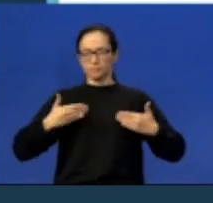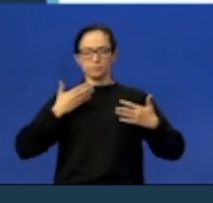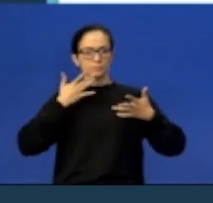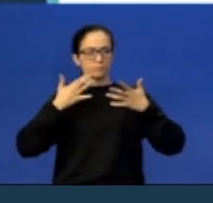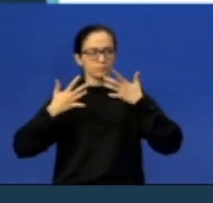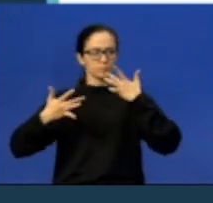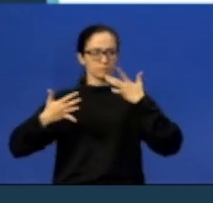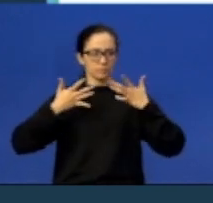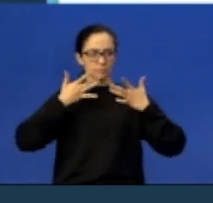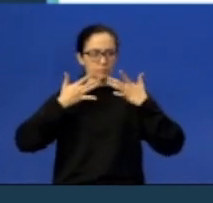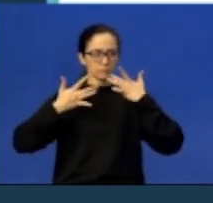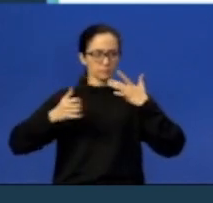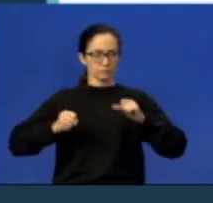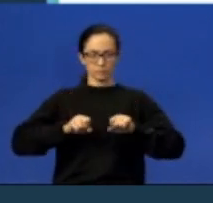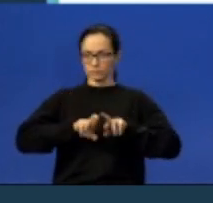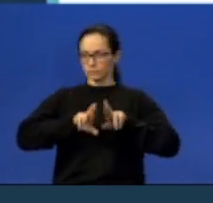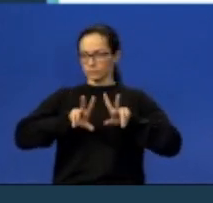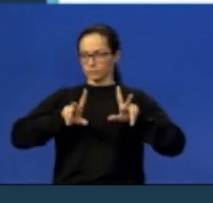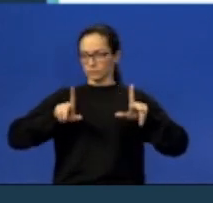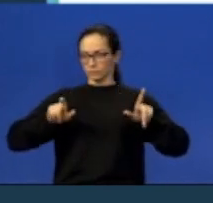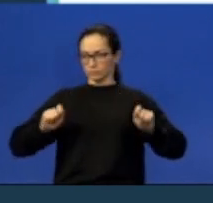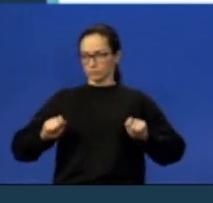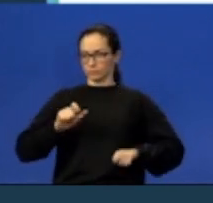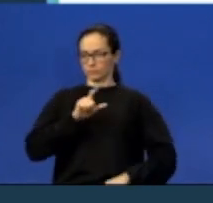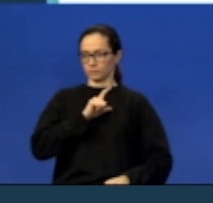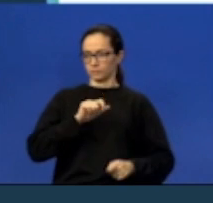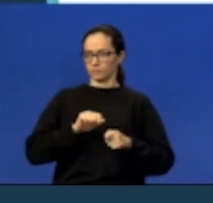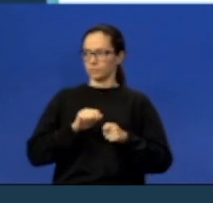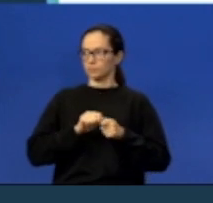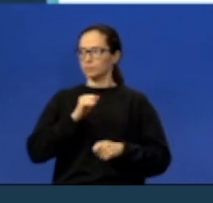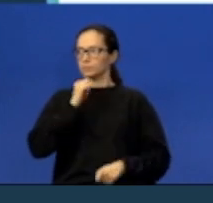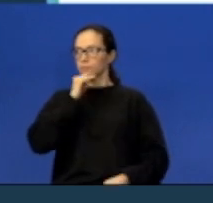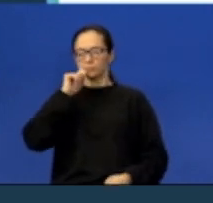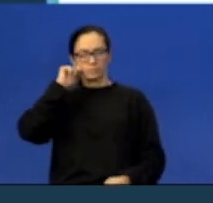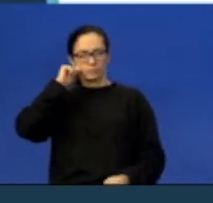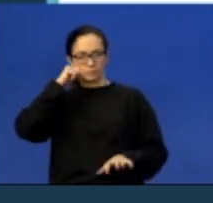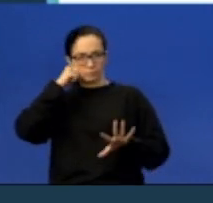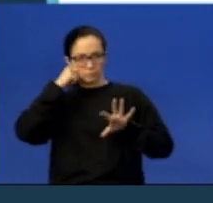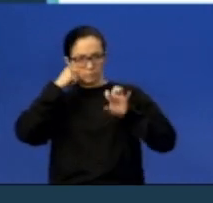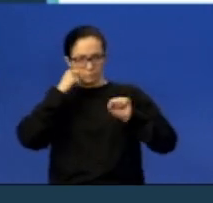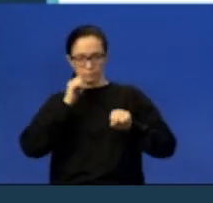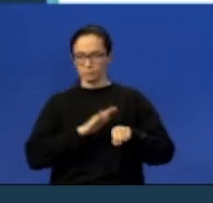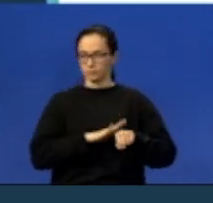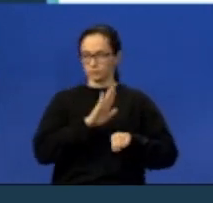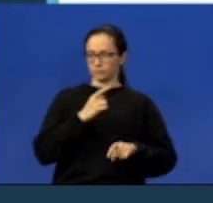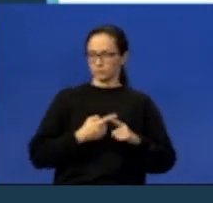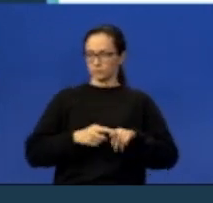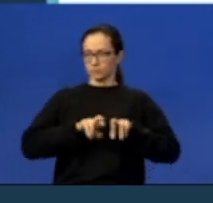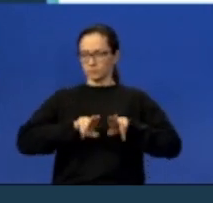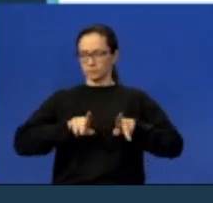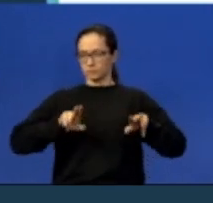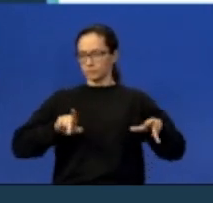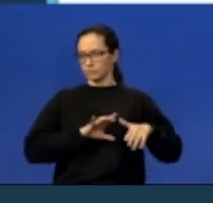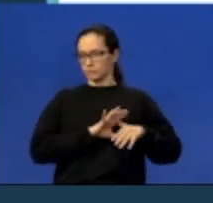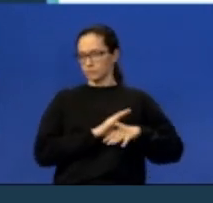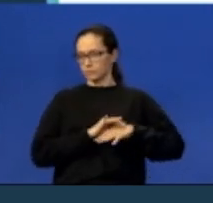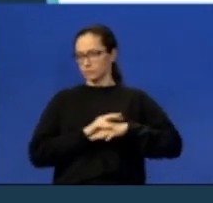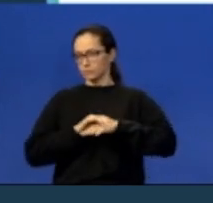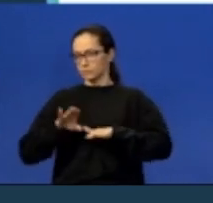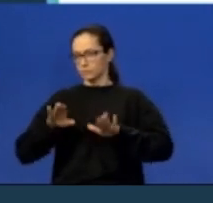coloração que a gente observa na caixa torácica, como por exemplo preta. Então, em função de diferentes doenças, a gente pode